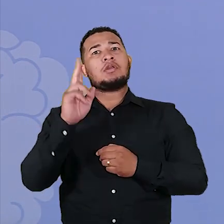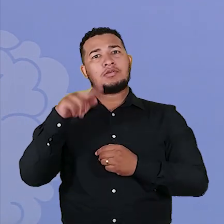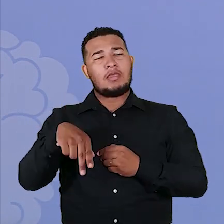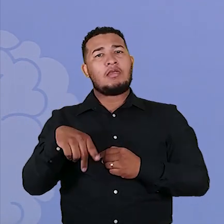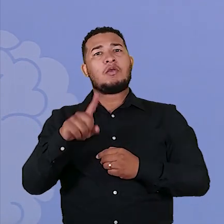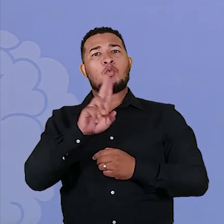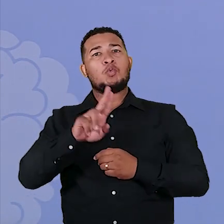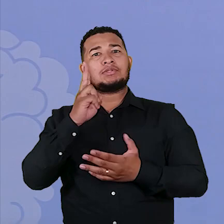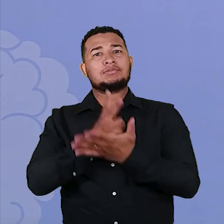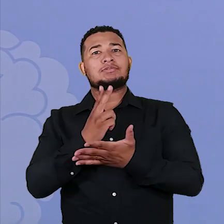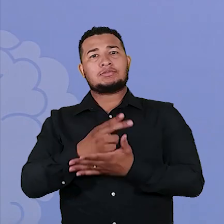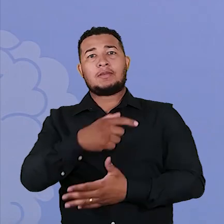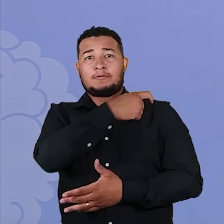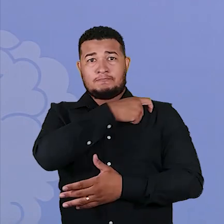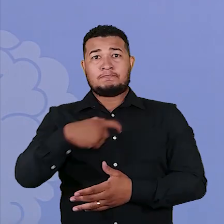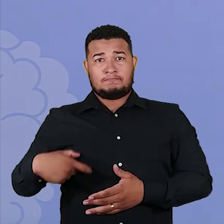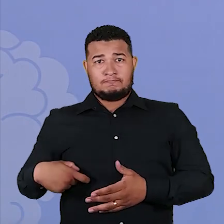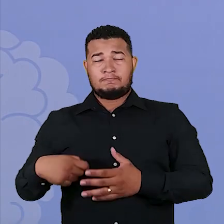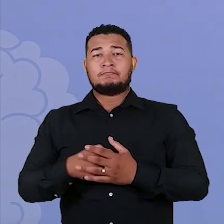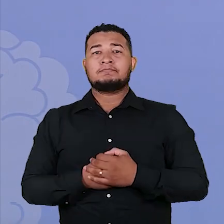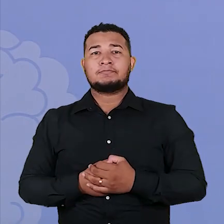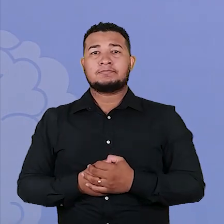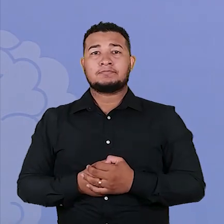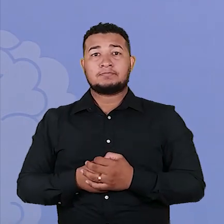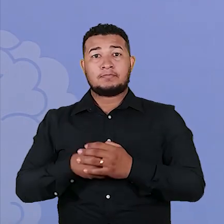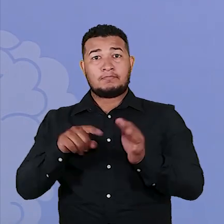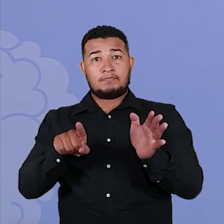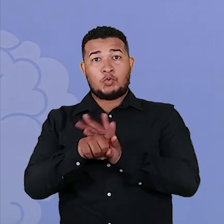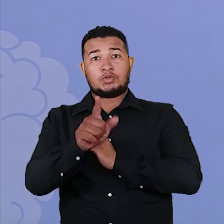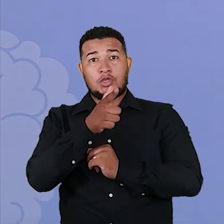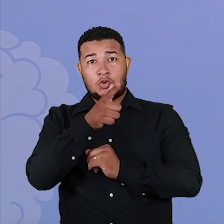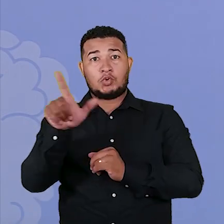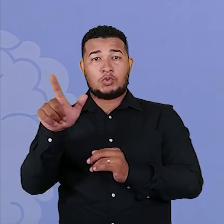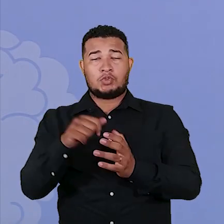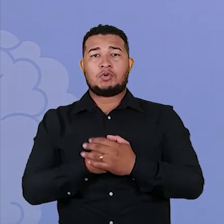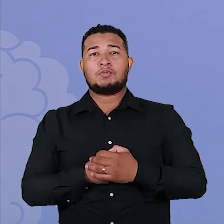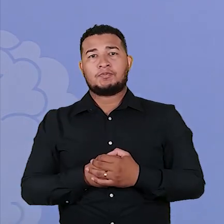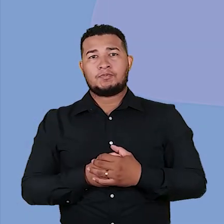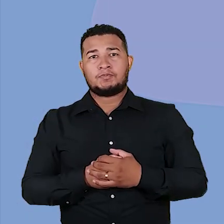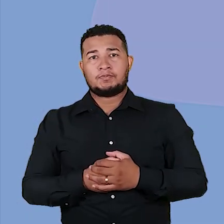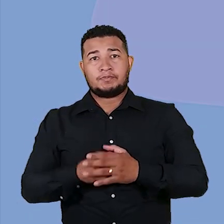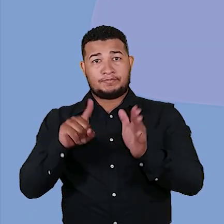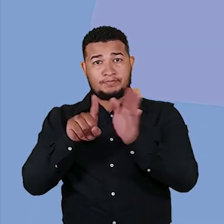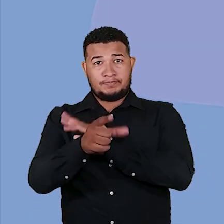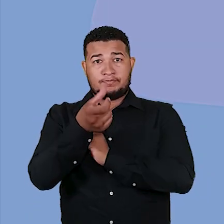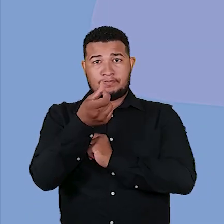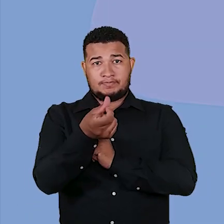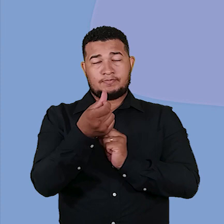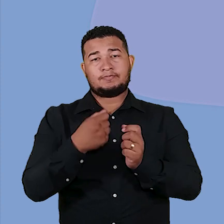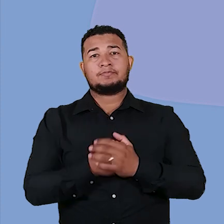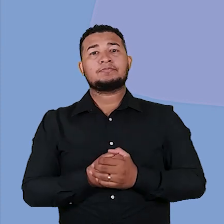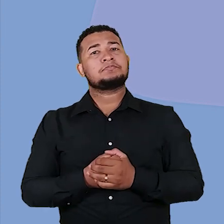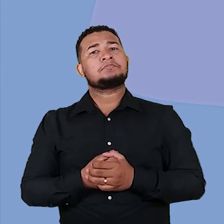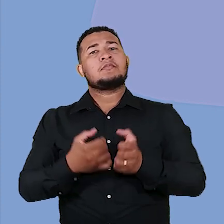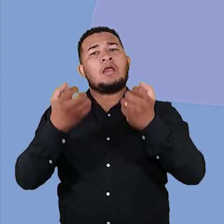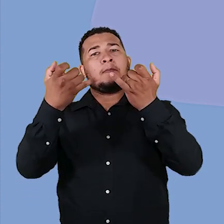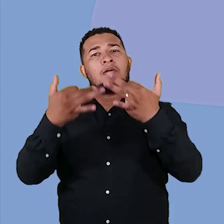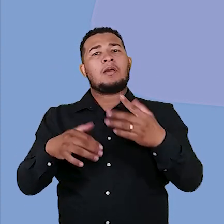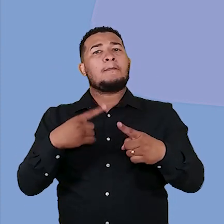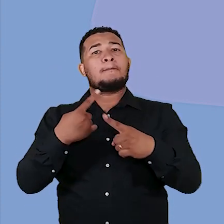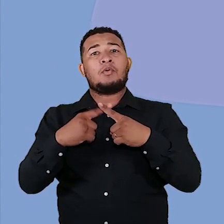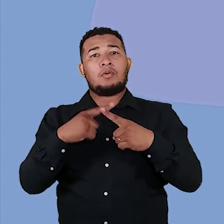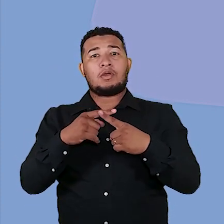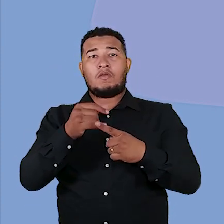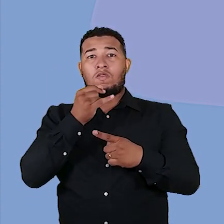então é muito importante nós mandamos com cinto de segurança a próxima questão a questão